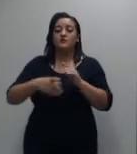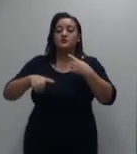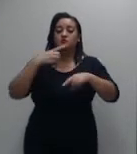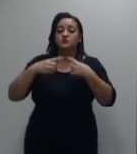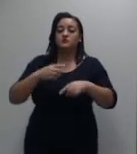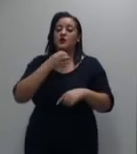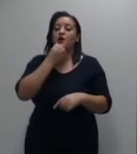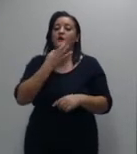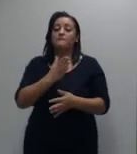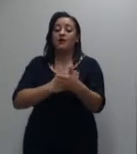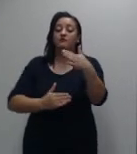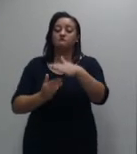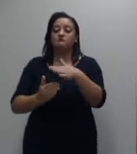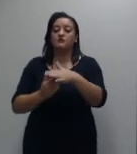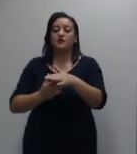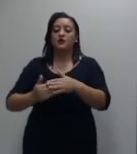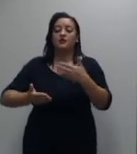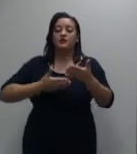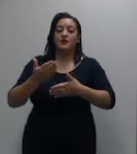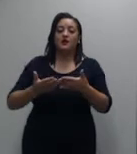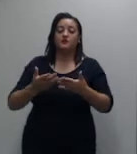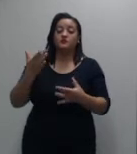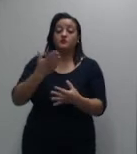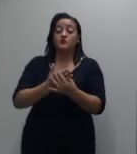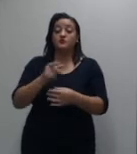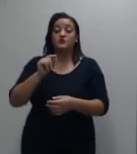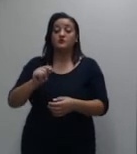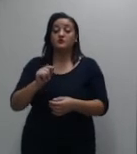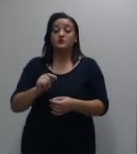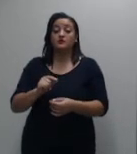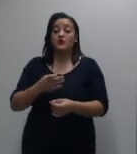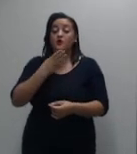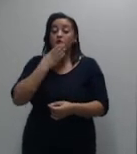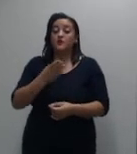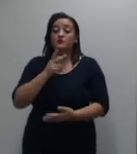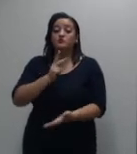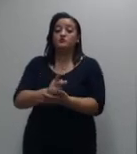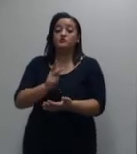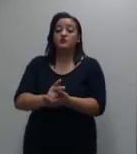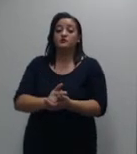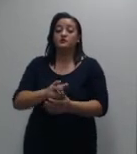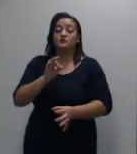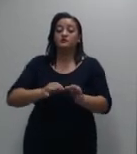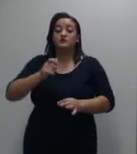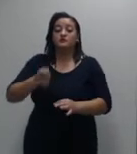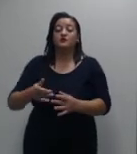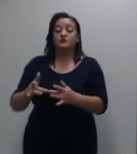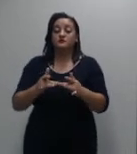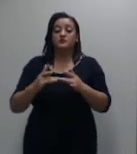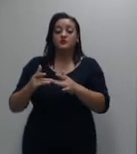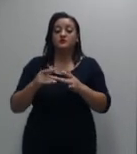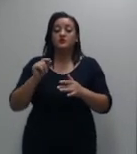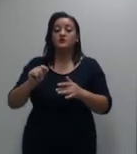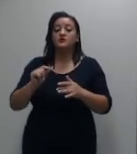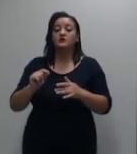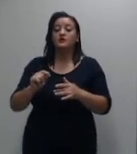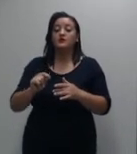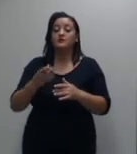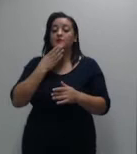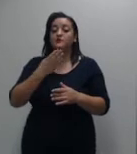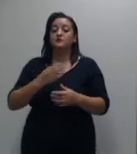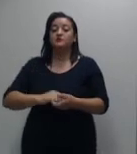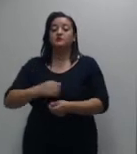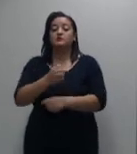limitada lá tudo certinho de maçã o pedido de homologação de sentença estrangeira requerido em